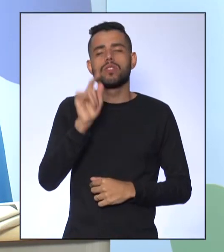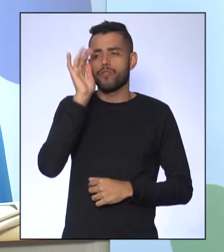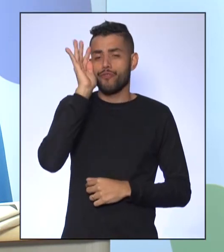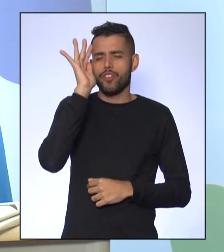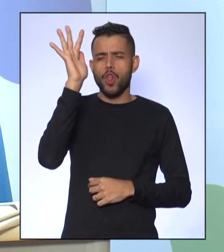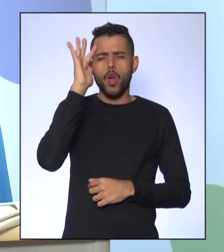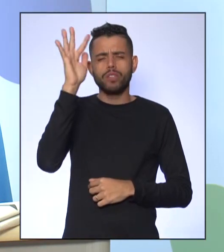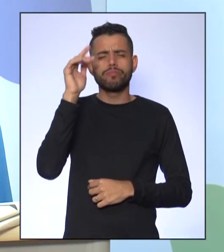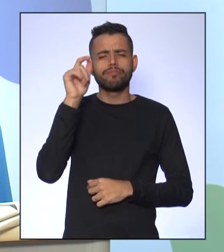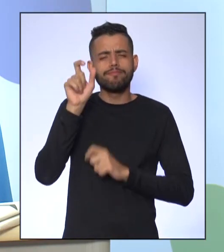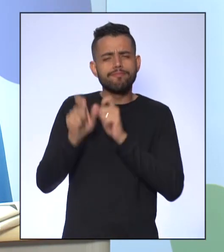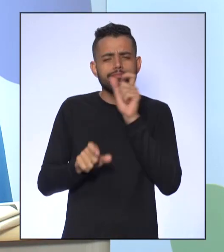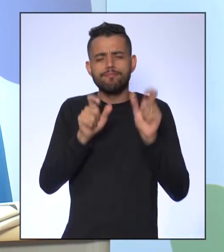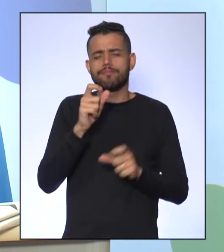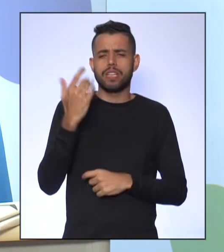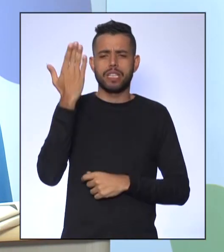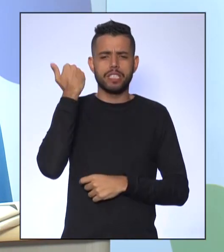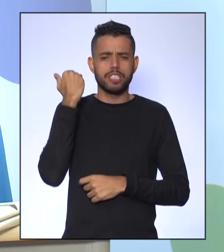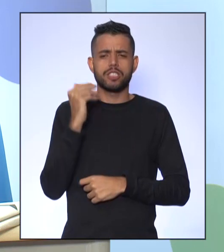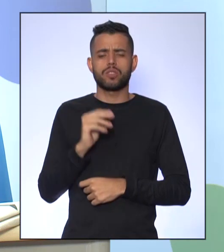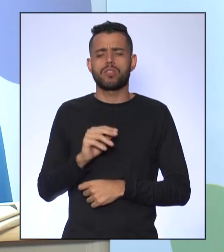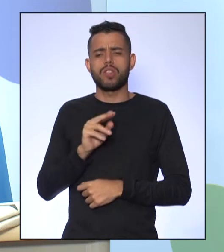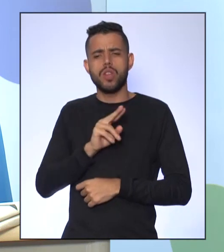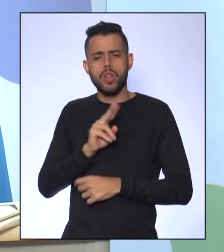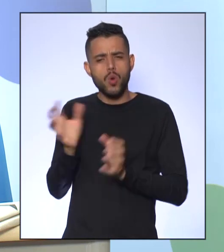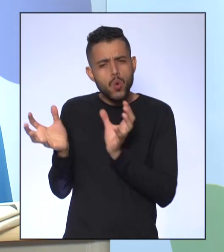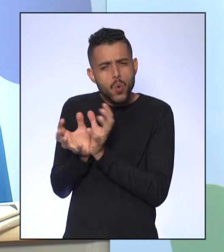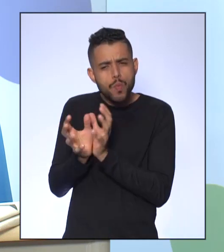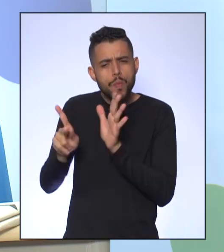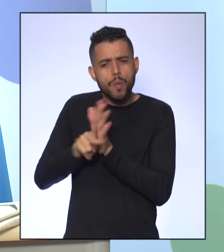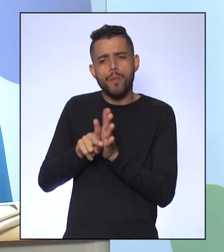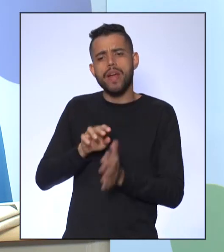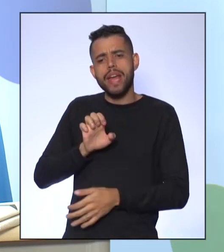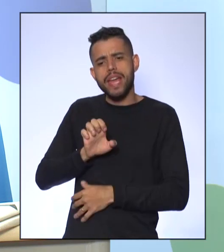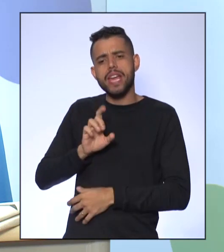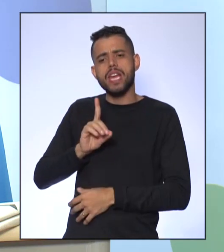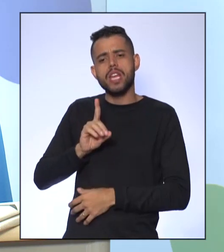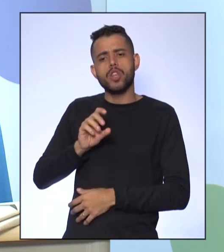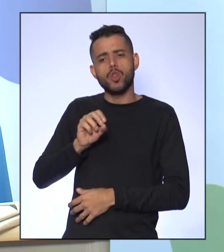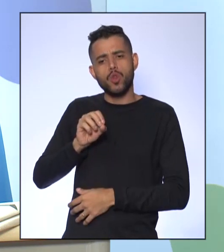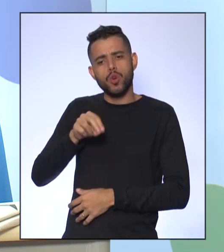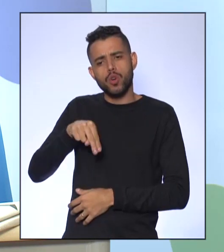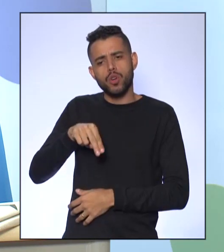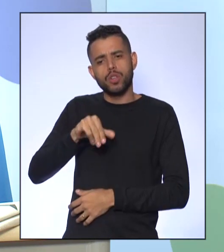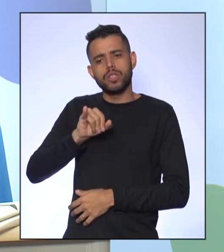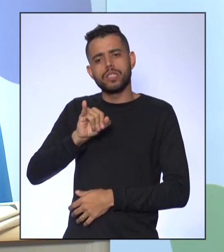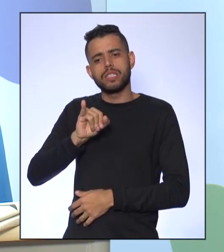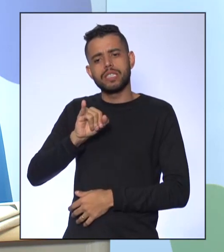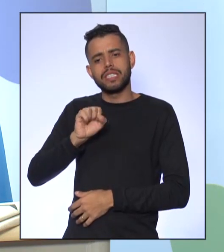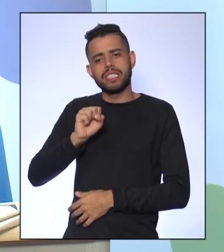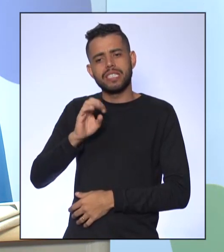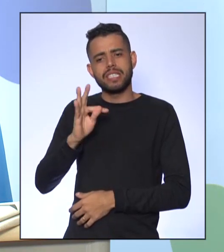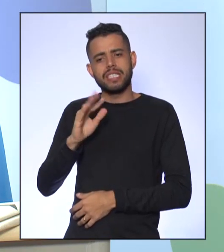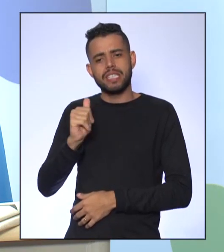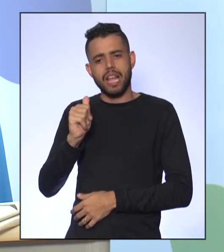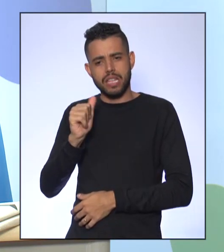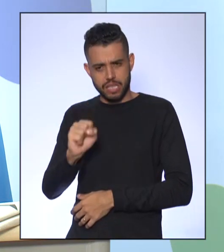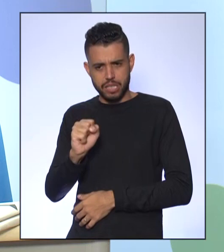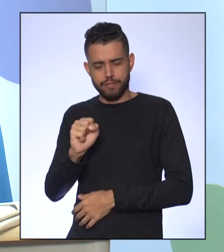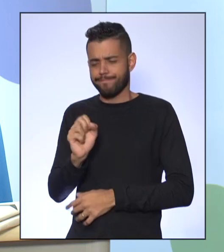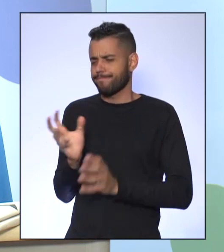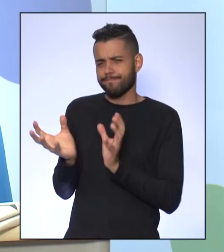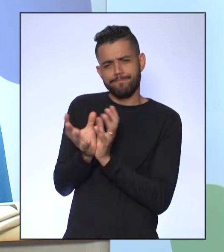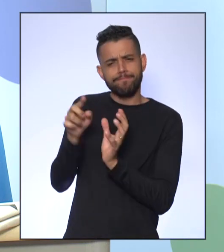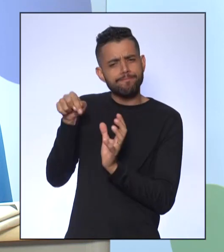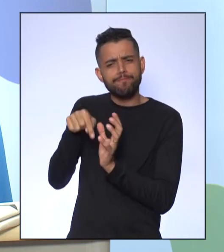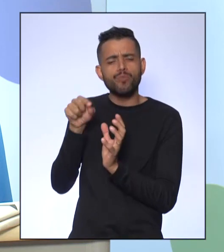né? Dos hedonistas, chamados hedonistas. Esses filósofos, né, quando eles fazem isso,